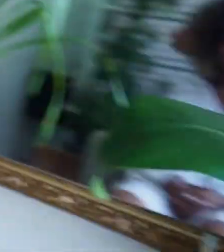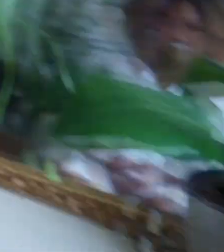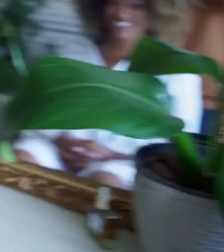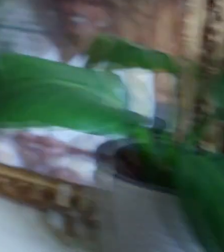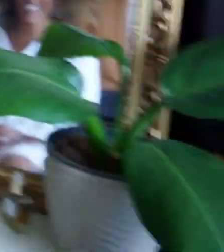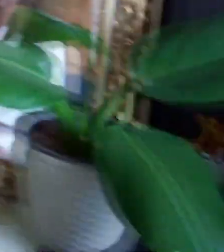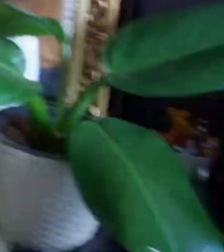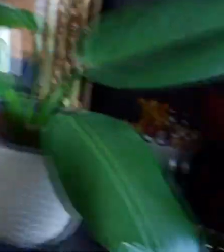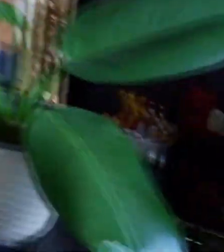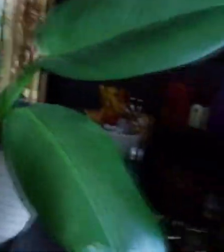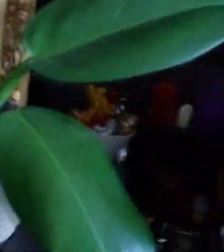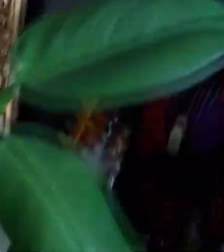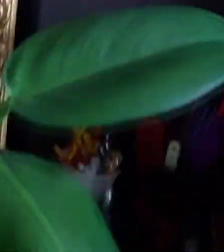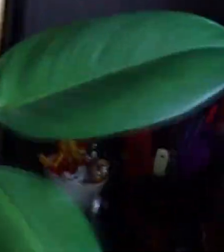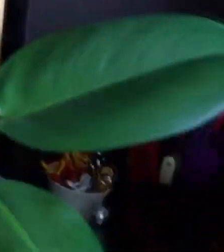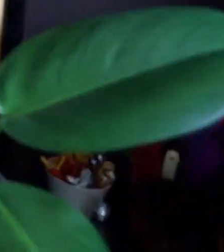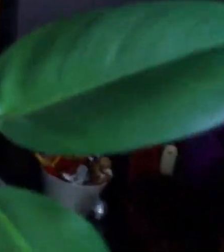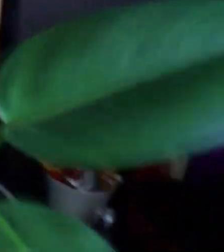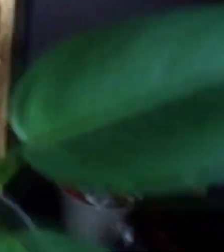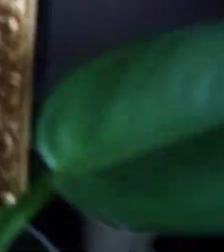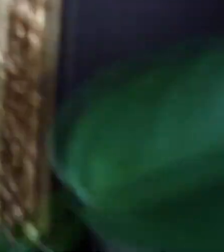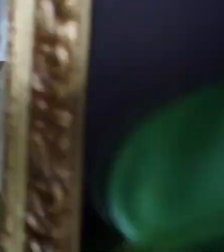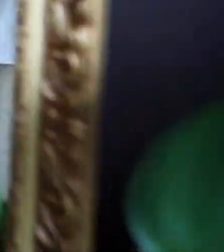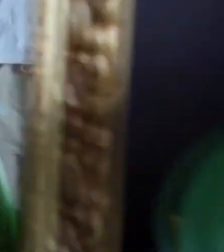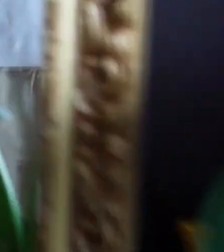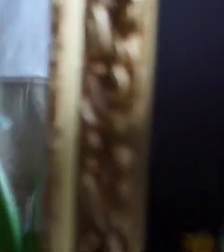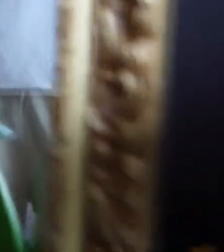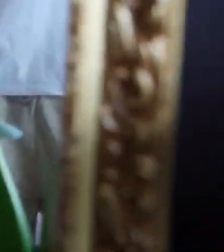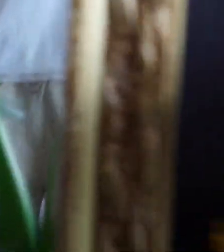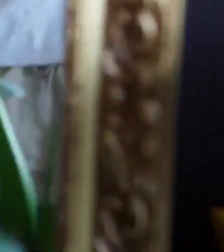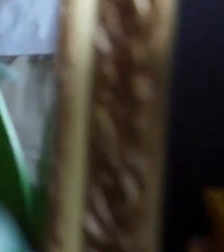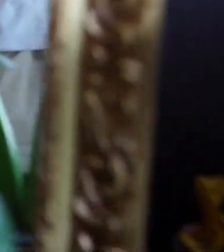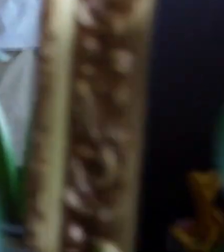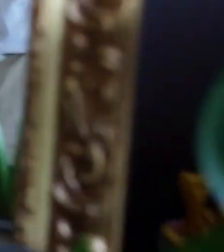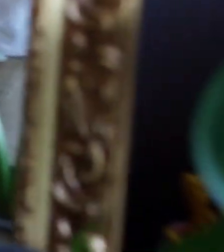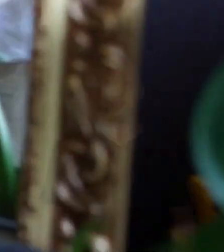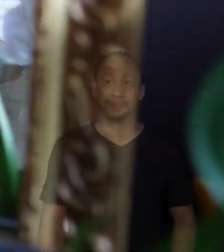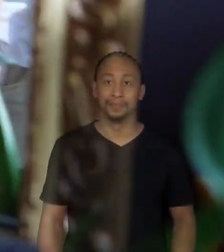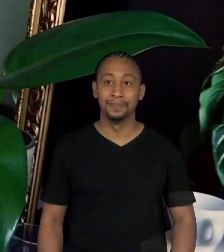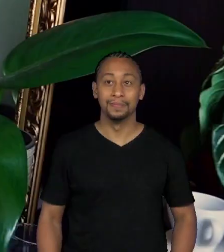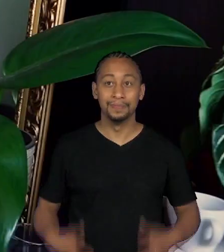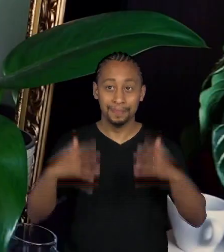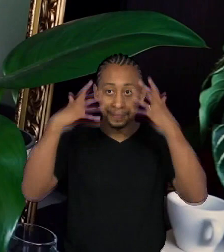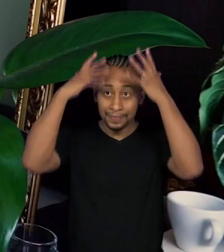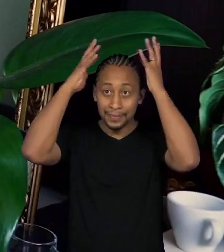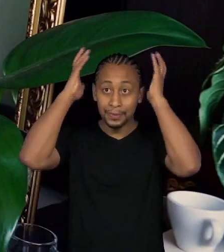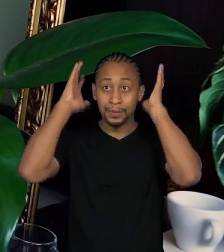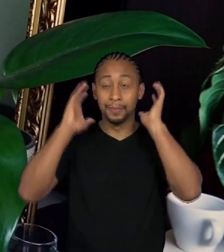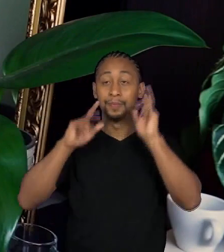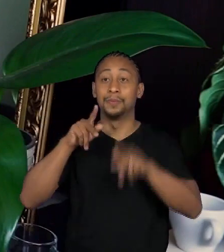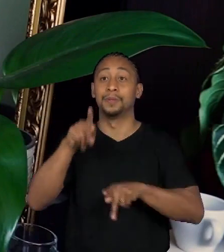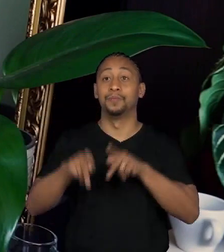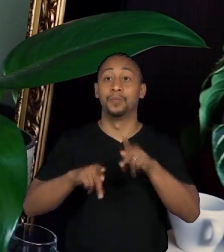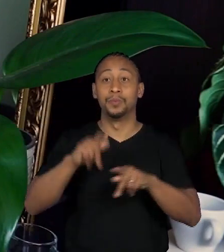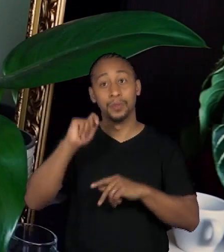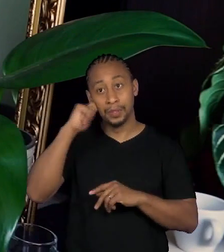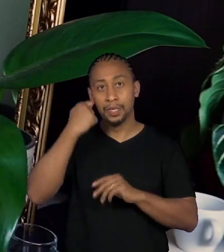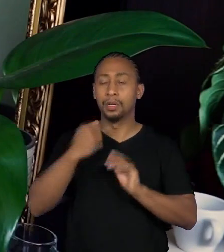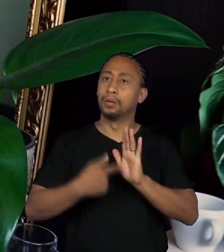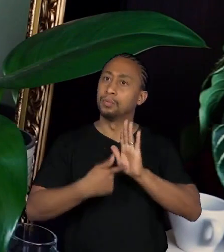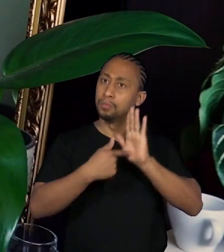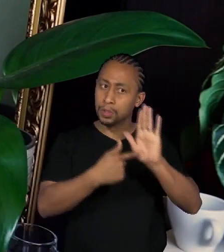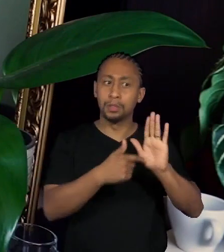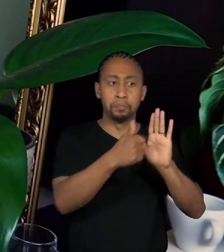negro é amor, negro é amigo. O cabelo para a população negra representa tudo, tanto o